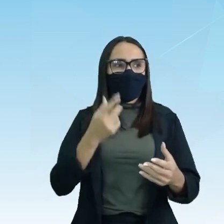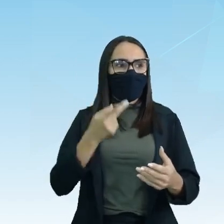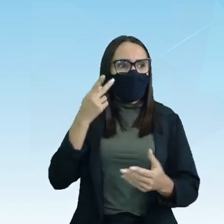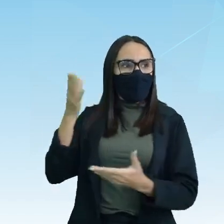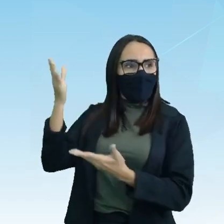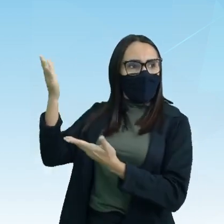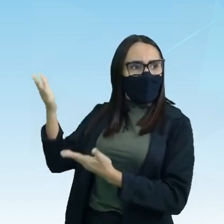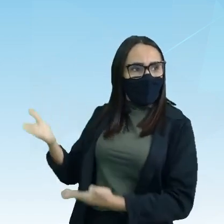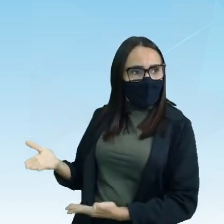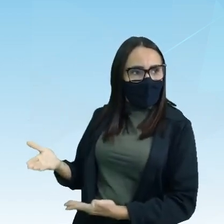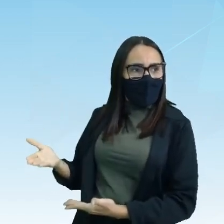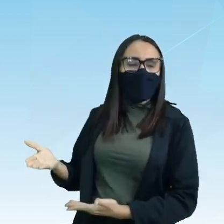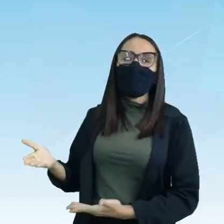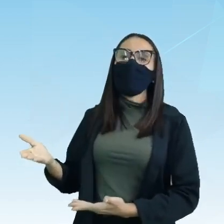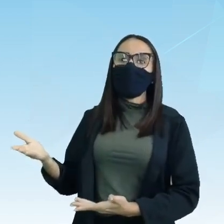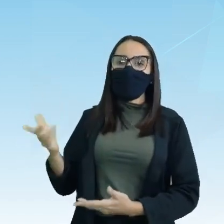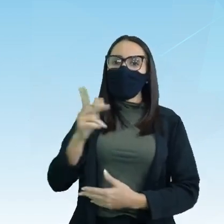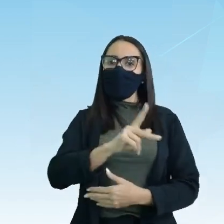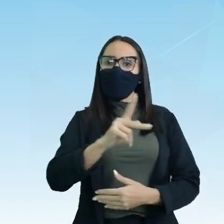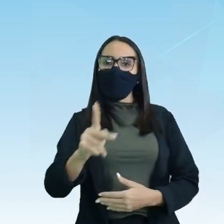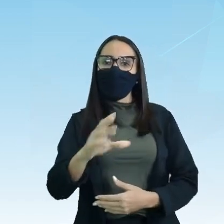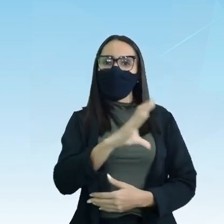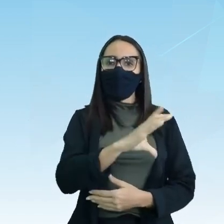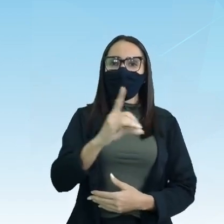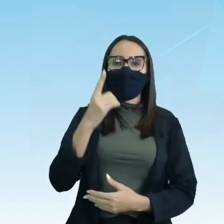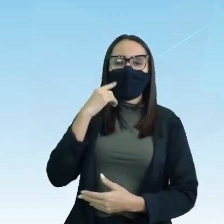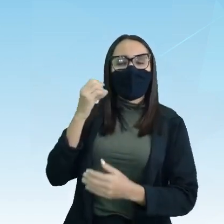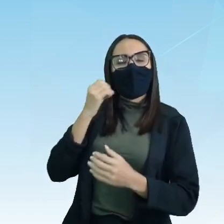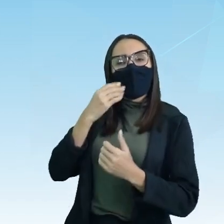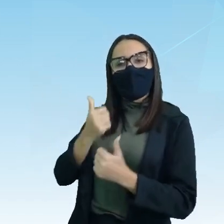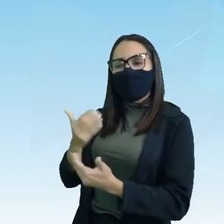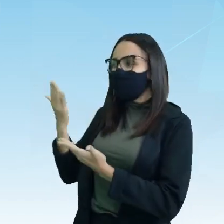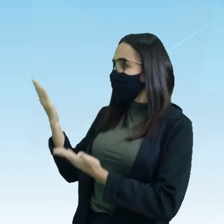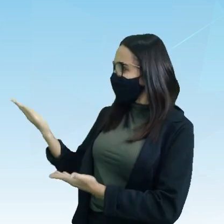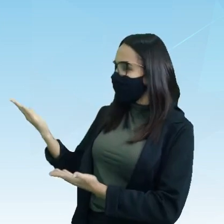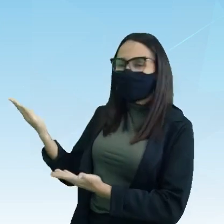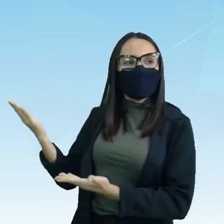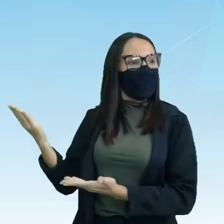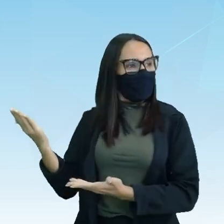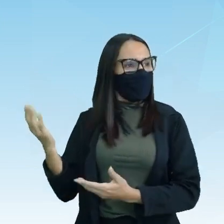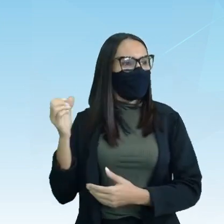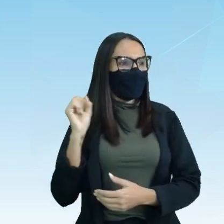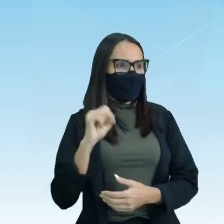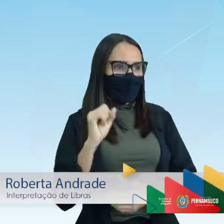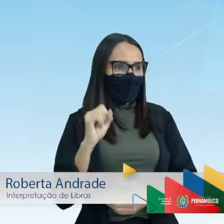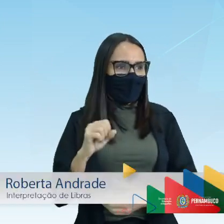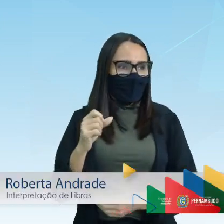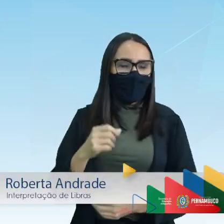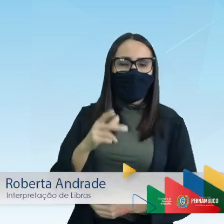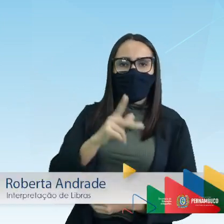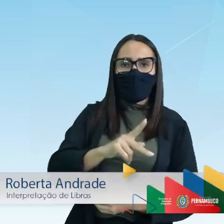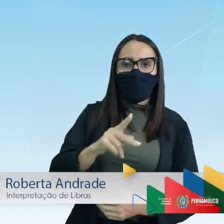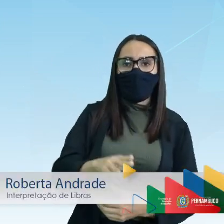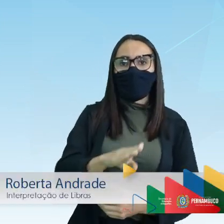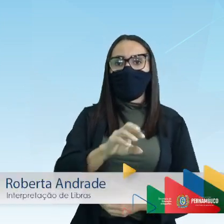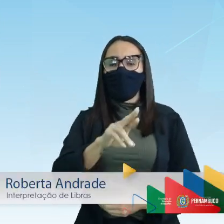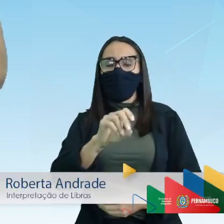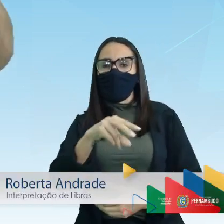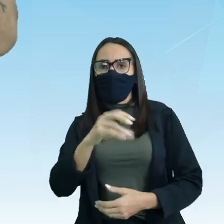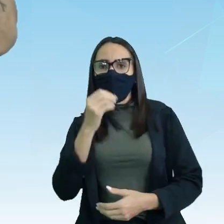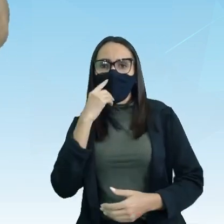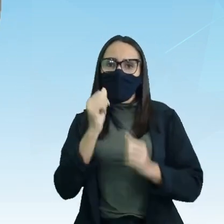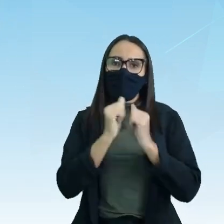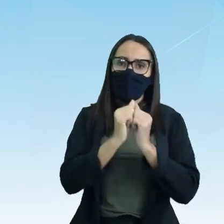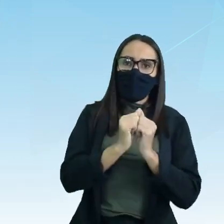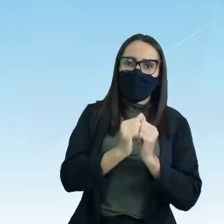que também é um dos coordenadores do Papo. Tudo bem, professor? Tudo bem, professor. Professor Bruno Guimarães, estamos juntos,